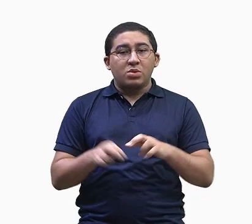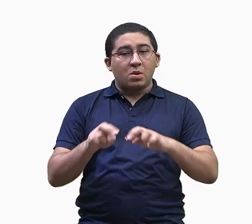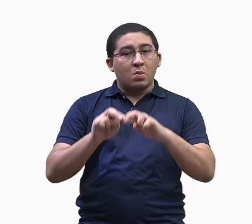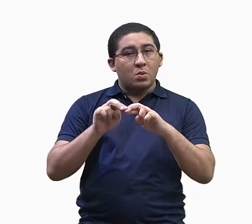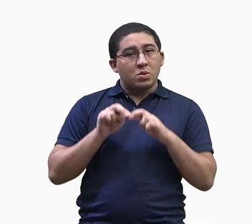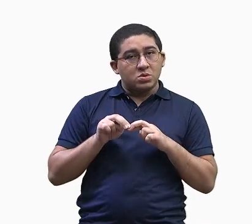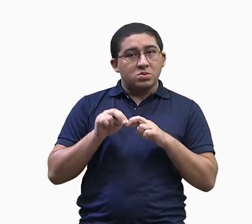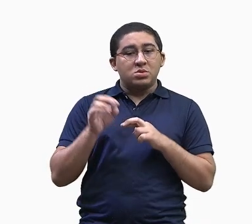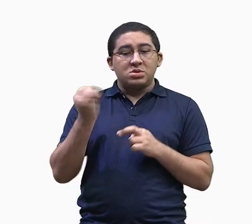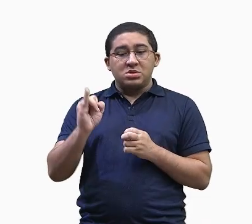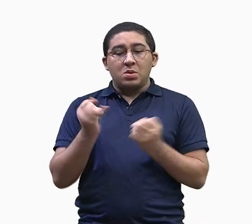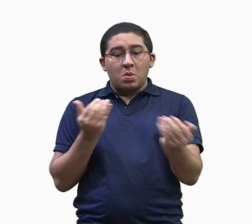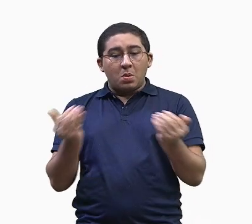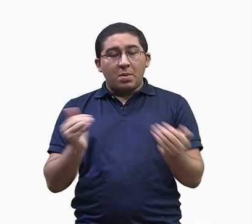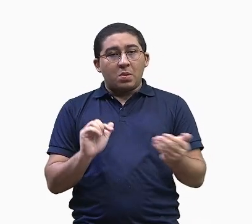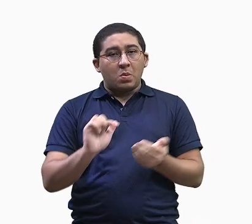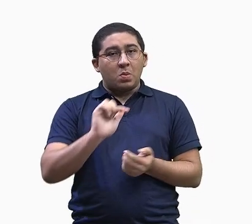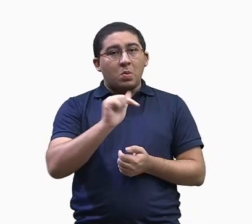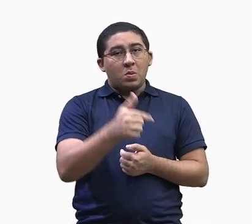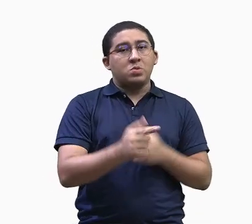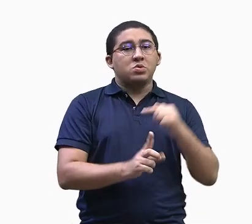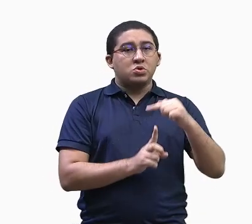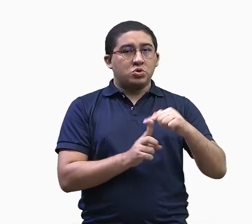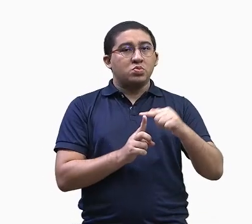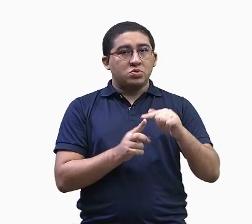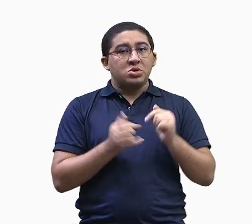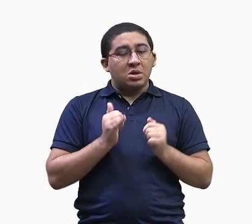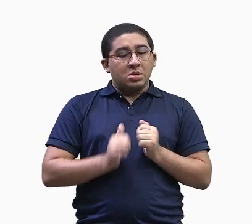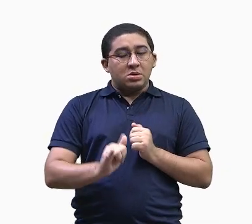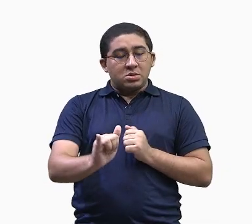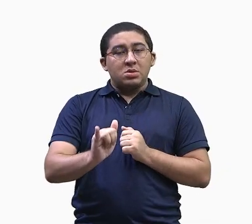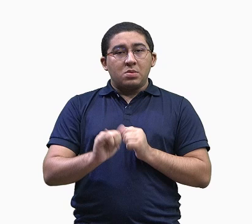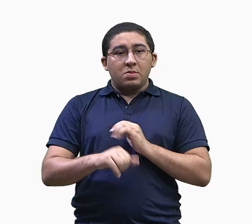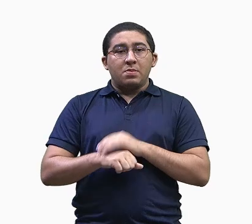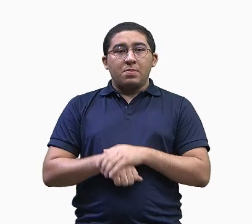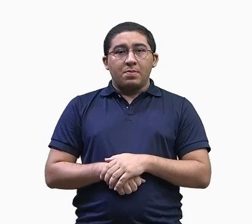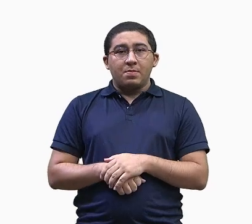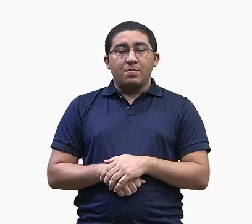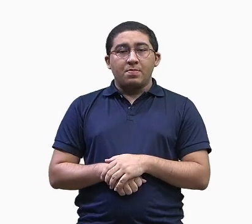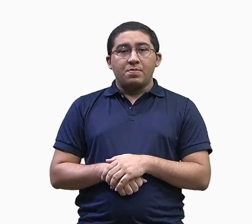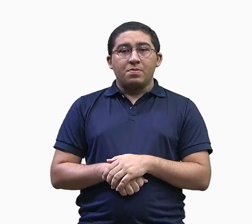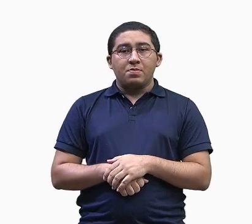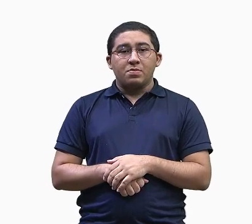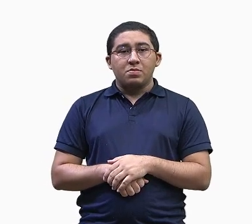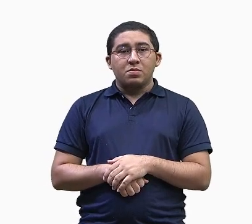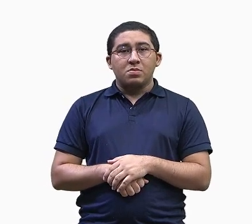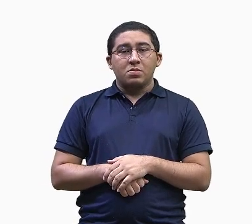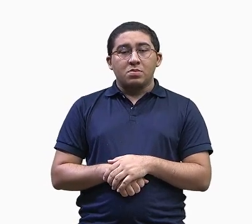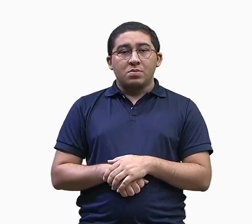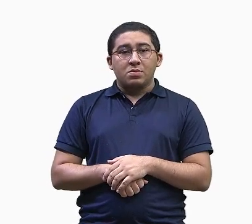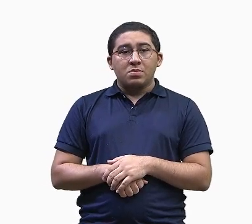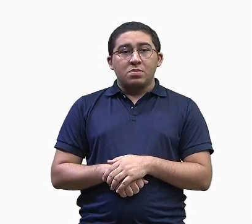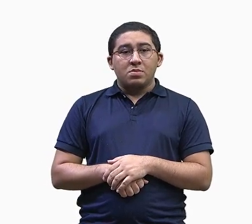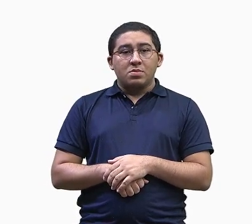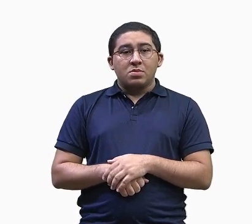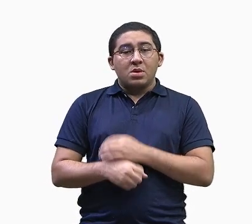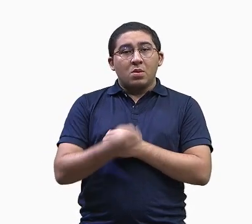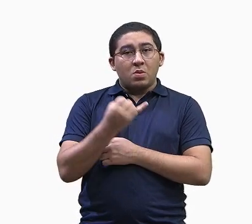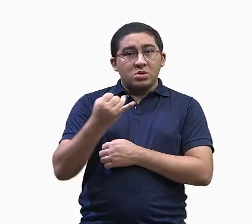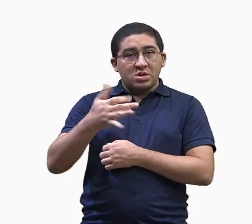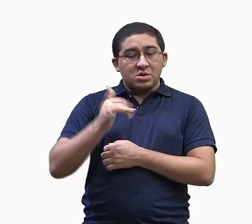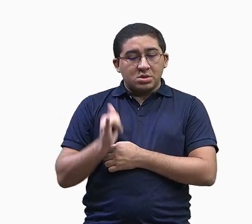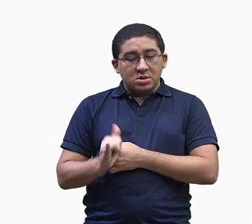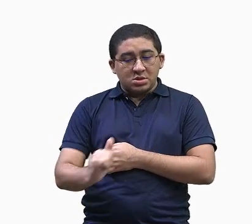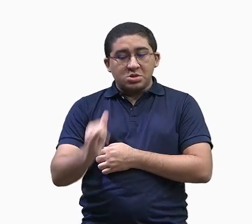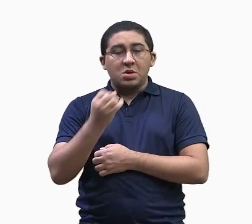comparado também às outras fontes de energia, né? E tudo isso, essa alta densidade, ela vai facilitar esse